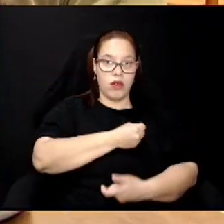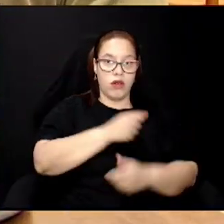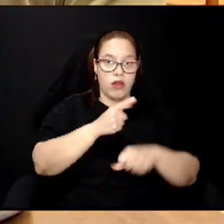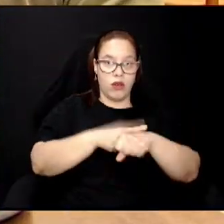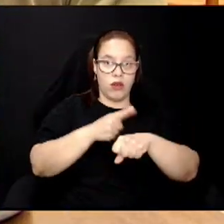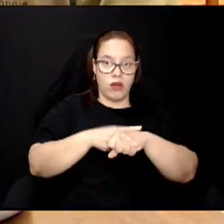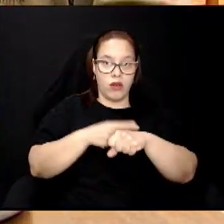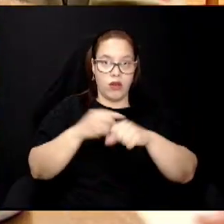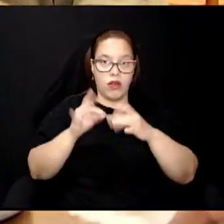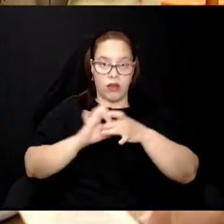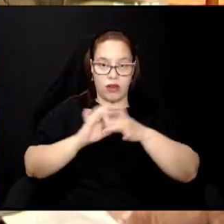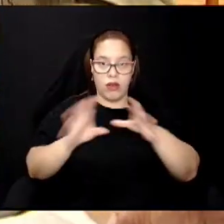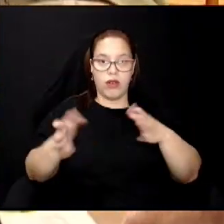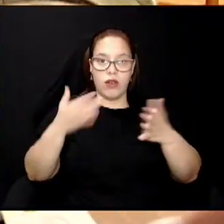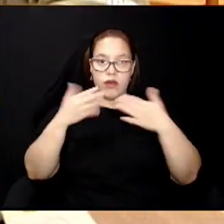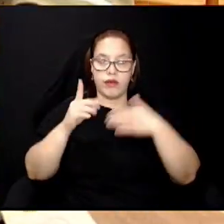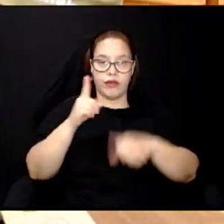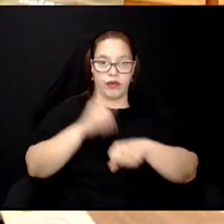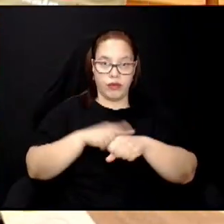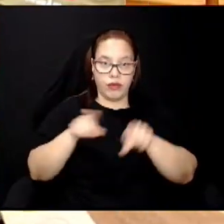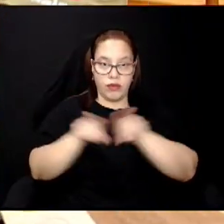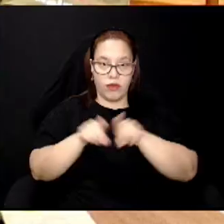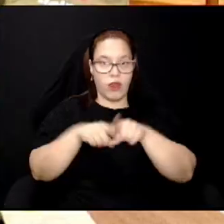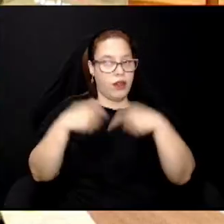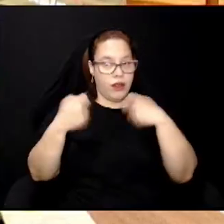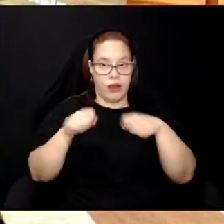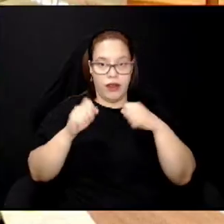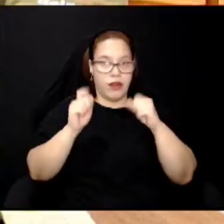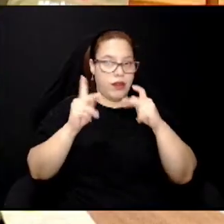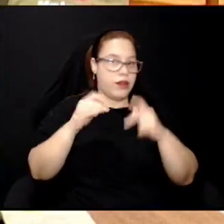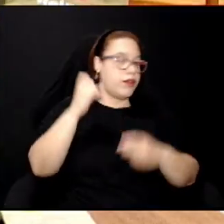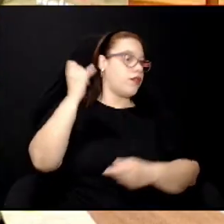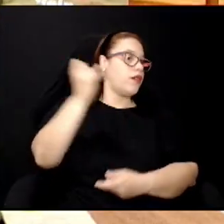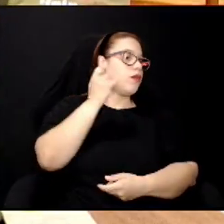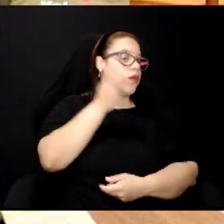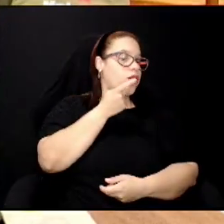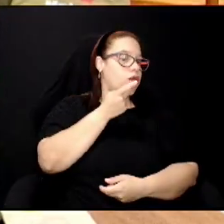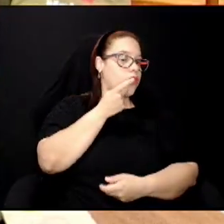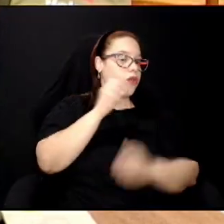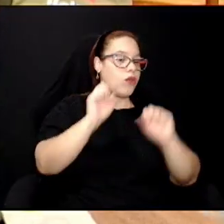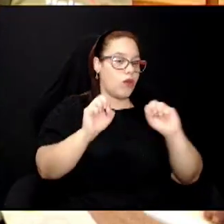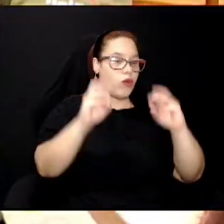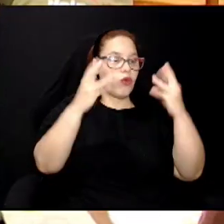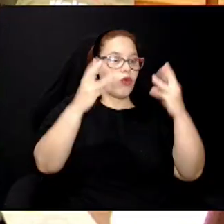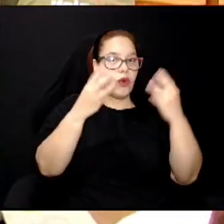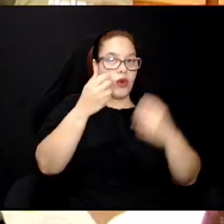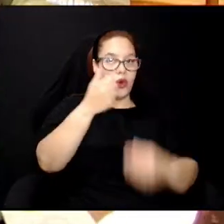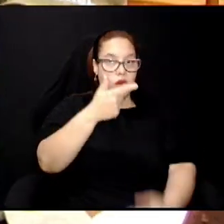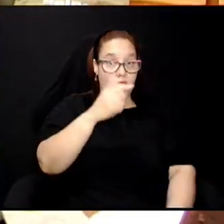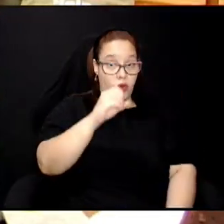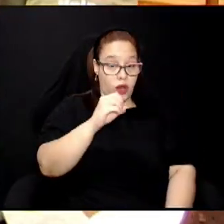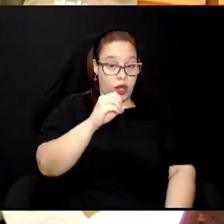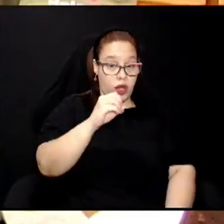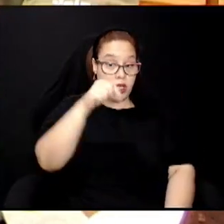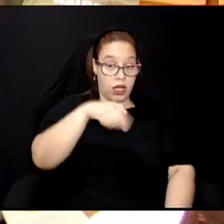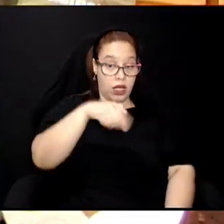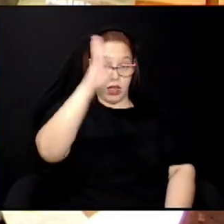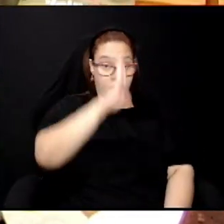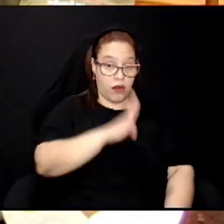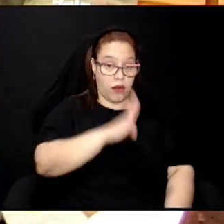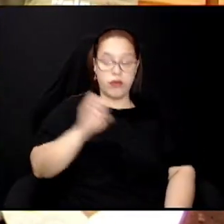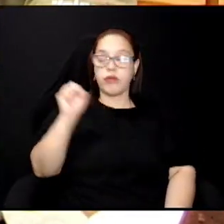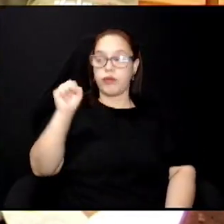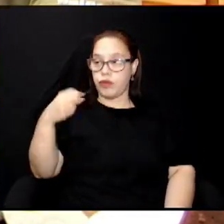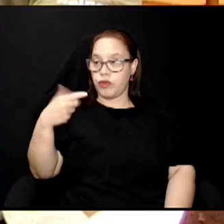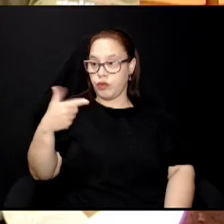para fazer a reserva também, mas não precisa, tá? Bom, é importante dizer que esse festival tem 20 cidades aqui no Brasil, né? Isso, tem 20 cidades do Brasil